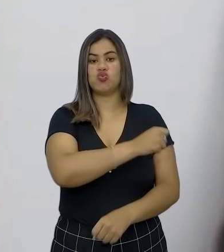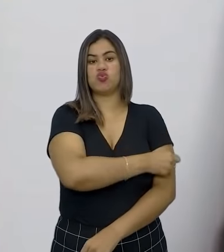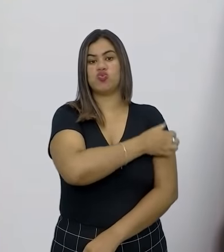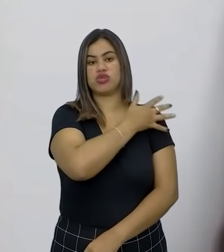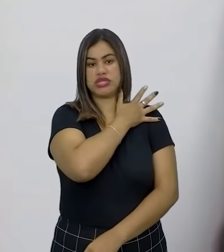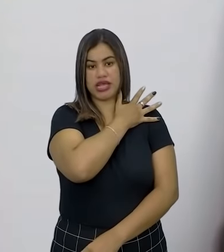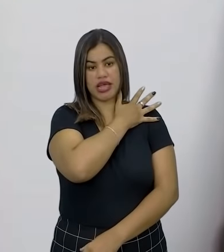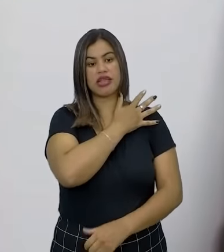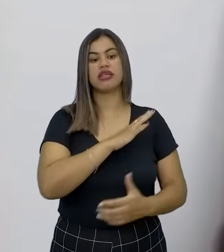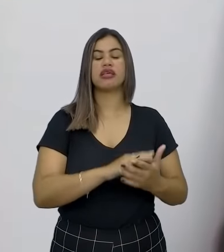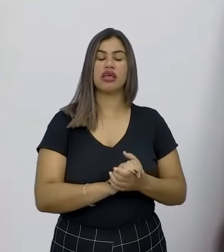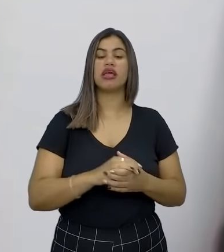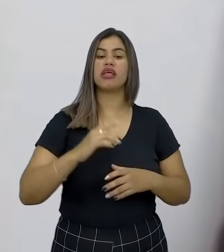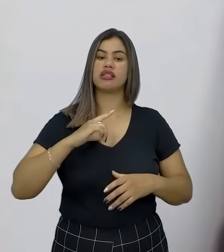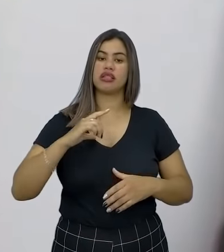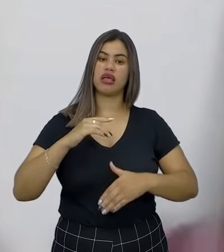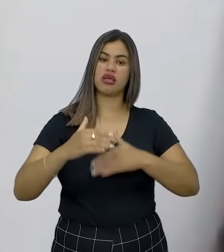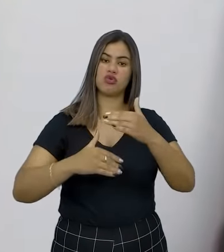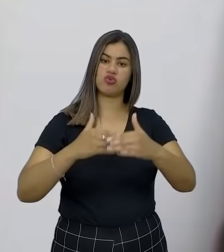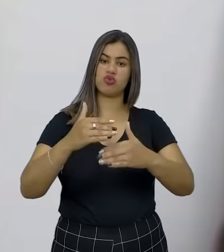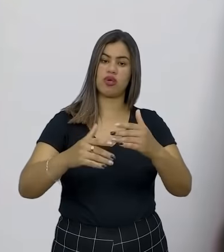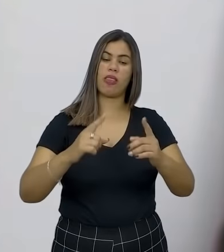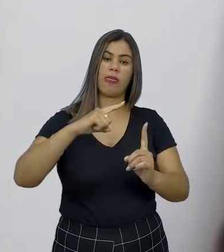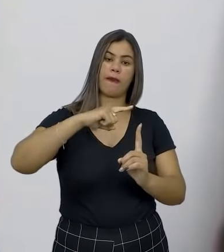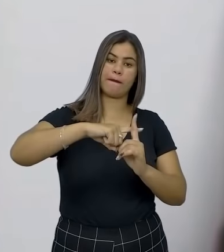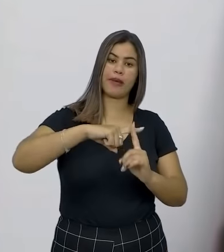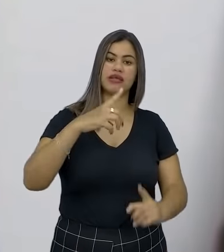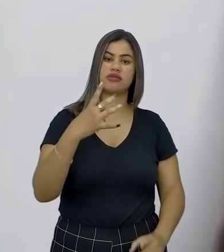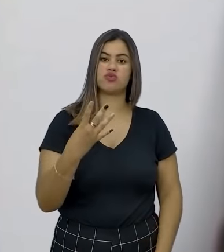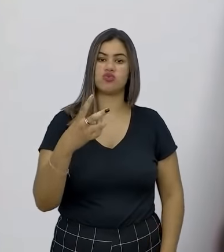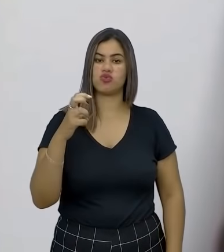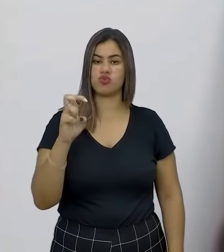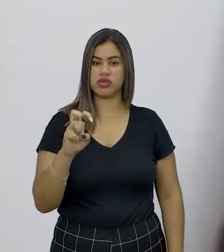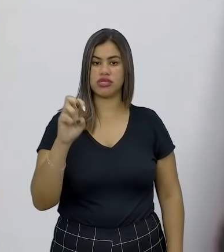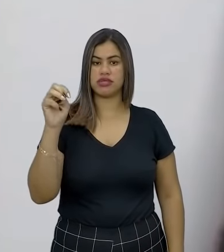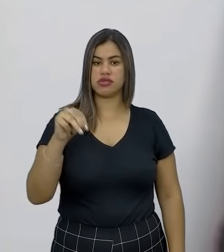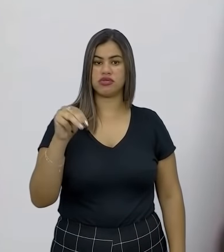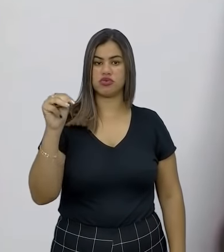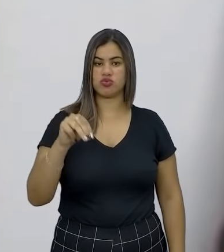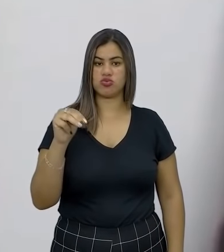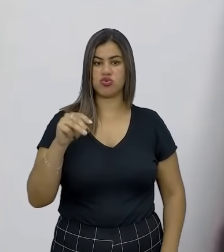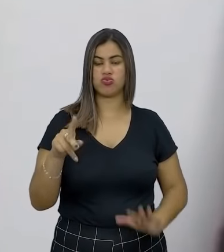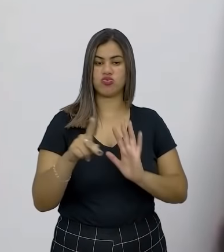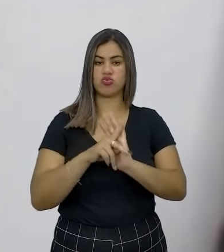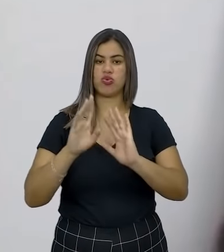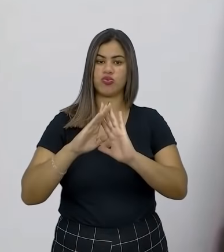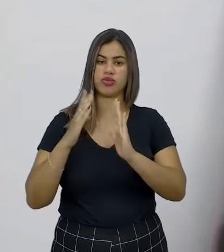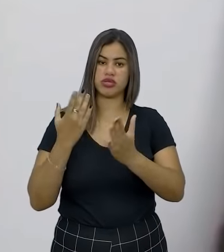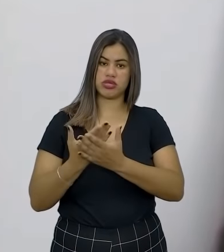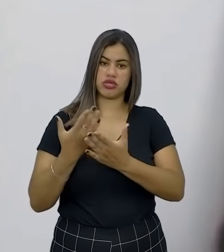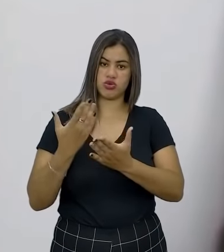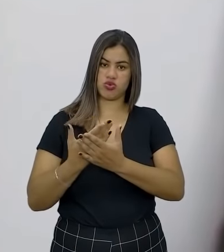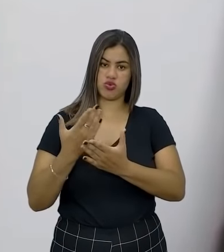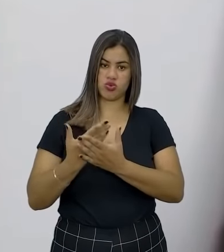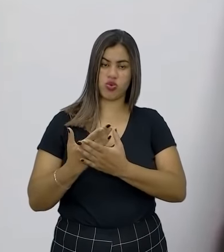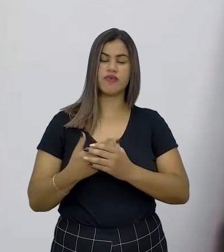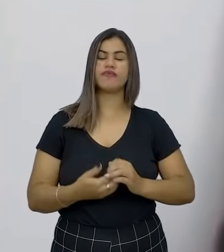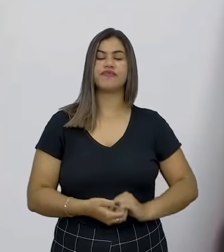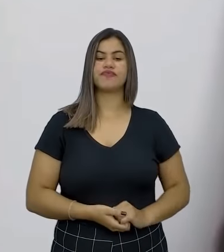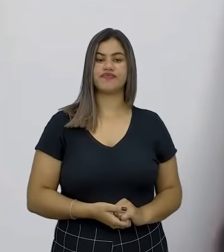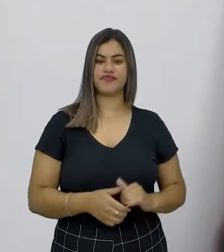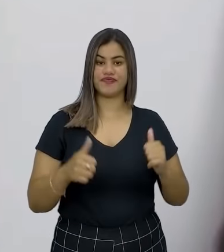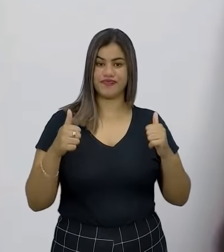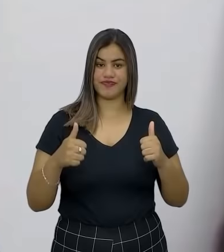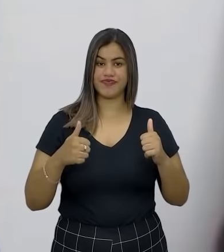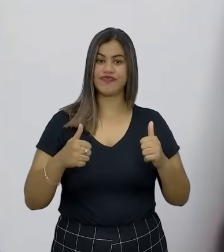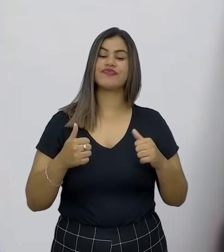da pauta, mais 45 minutos do desdobramento da pauta aí na escola com os vossos pares e os vossos gestores, tá